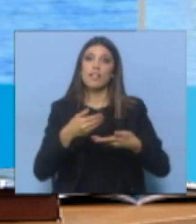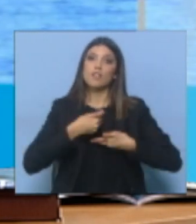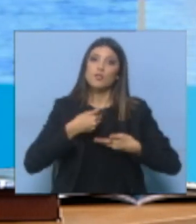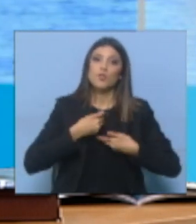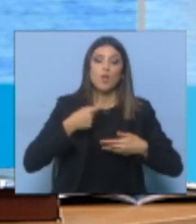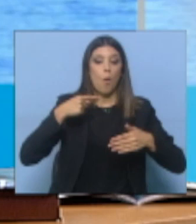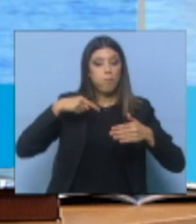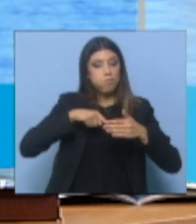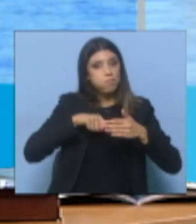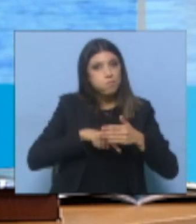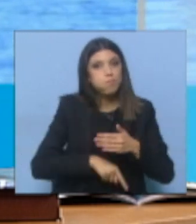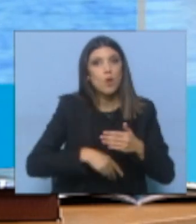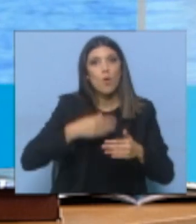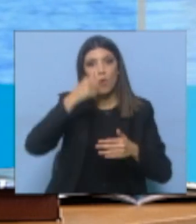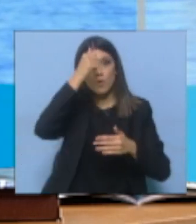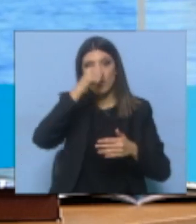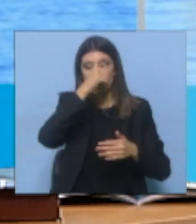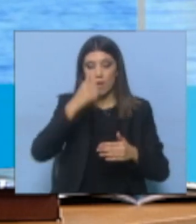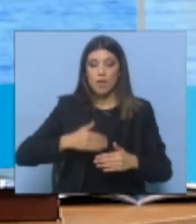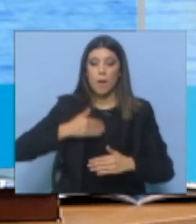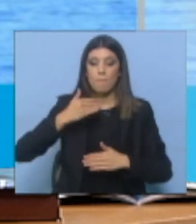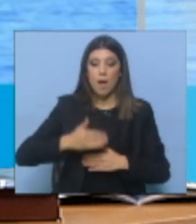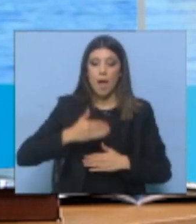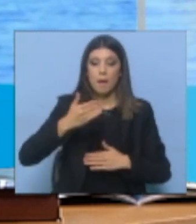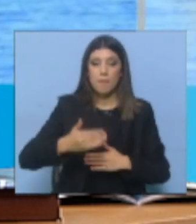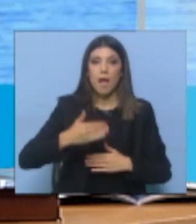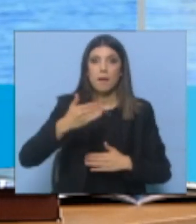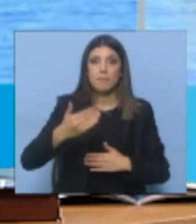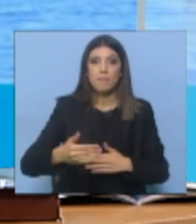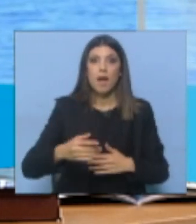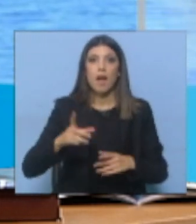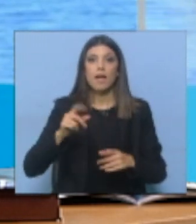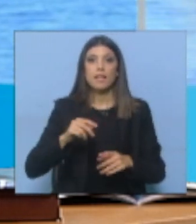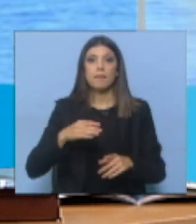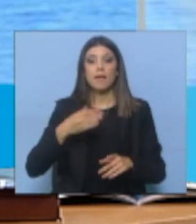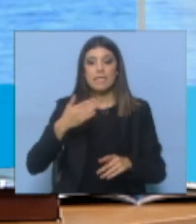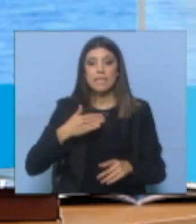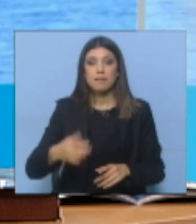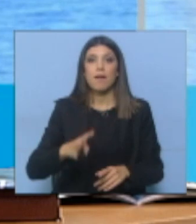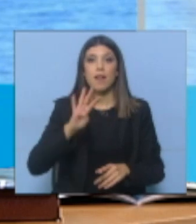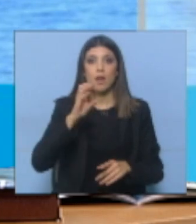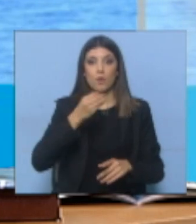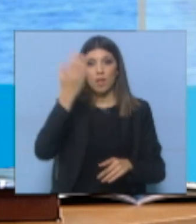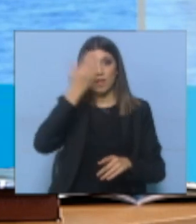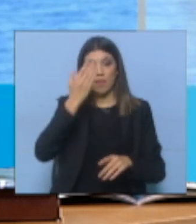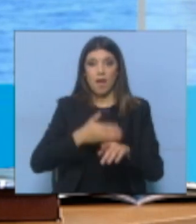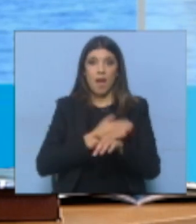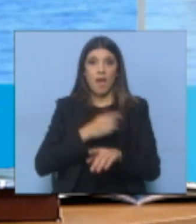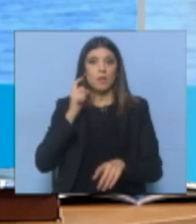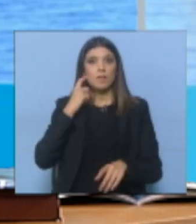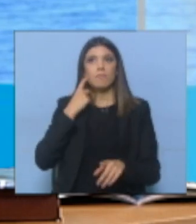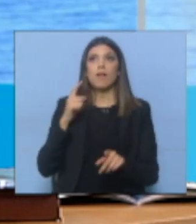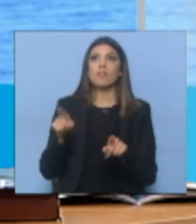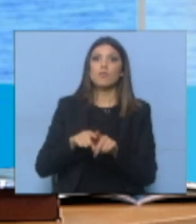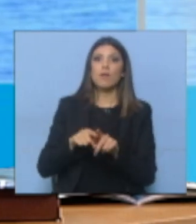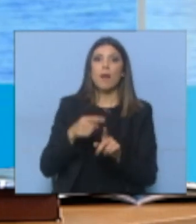explorar cada domingo e cada semana da Quaresma nesta perspectiva batismal. E, portanto, ajuda a perceber quais são os recursos